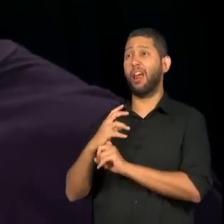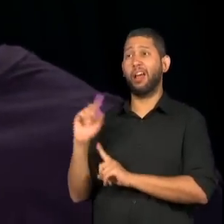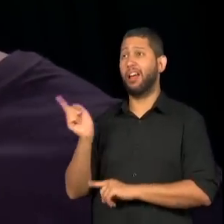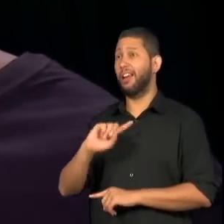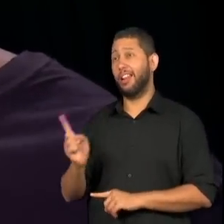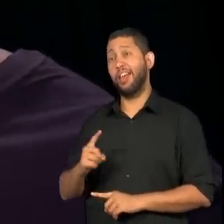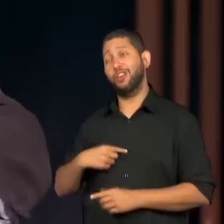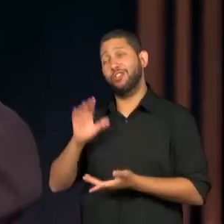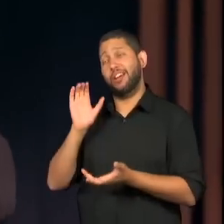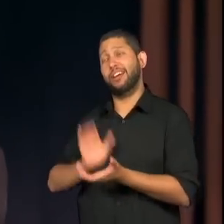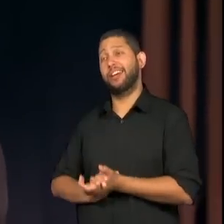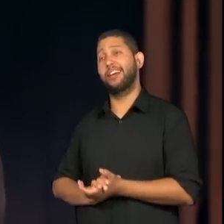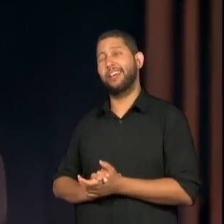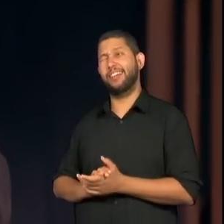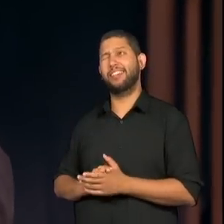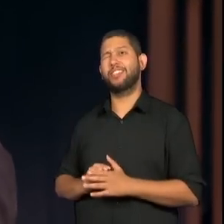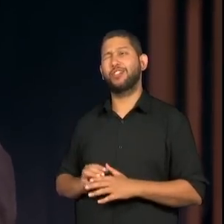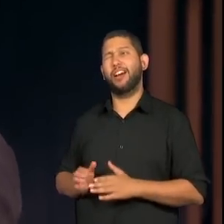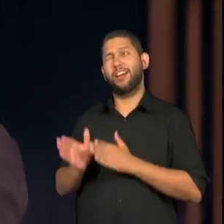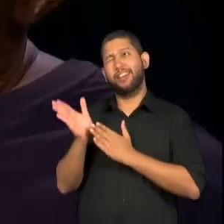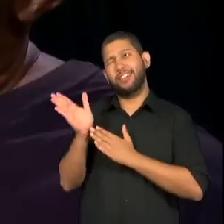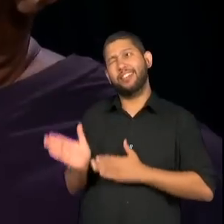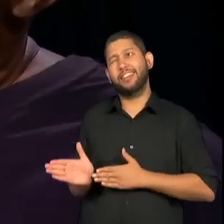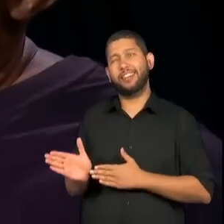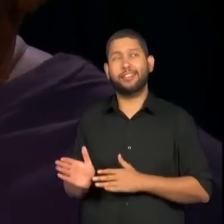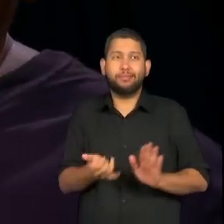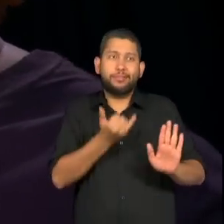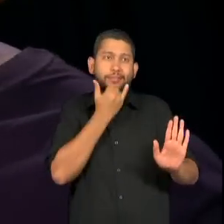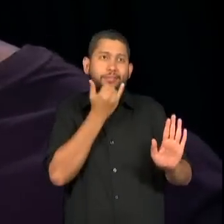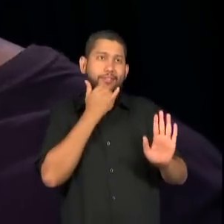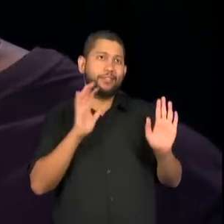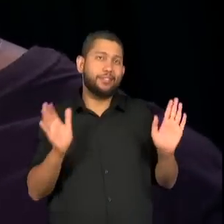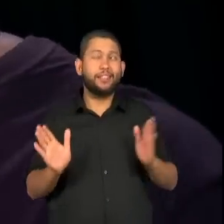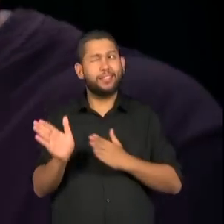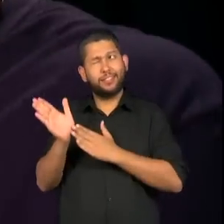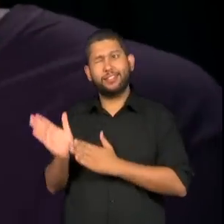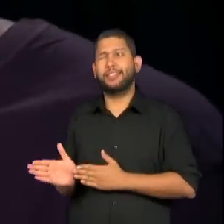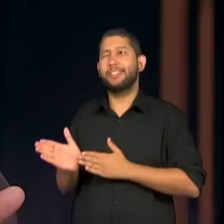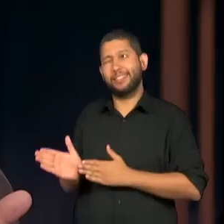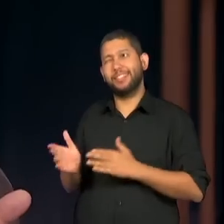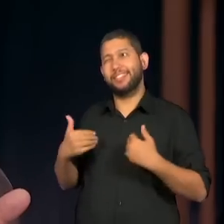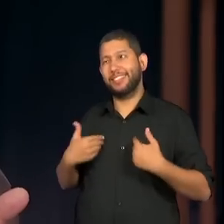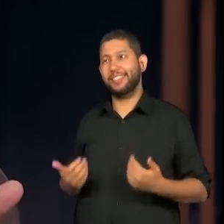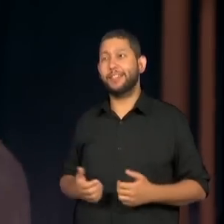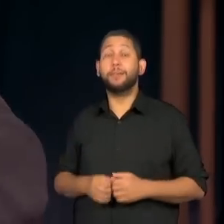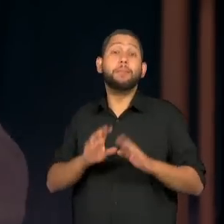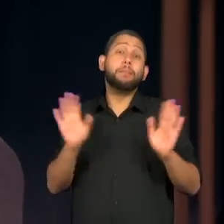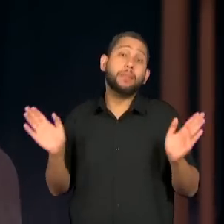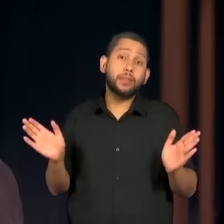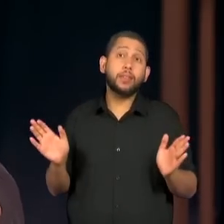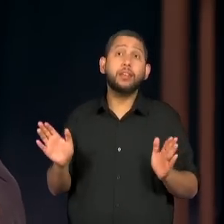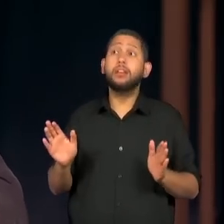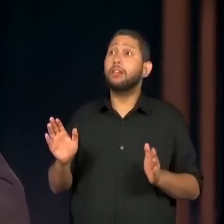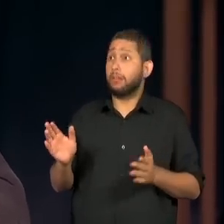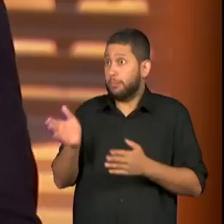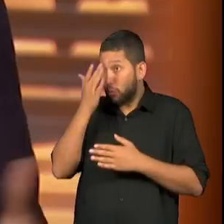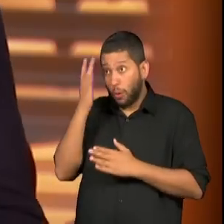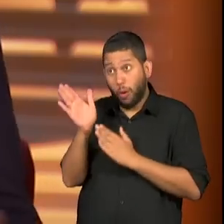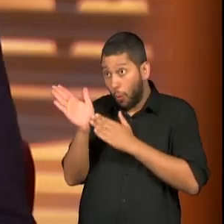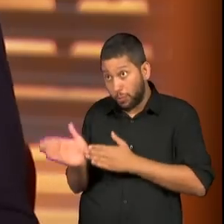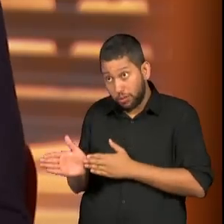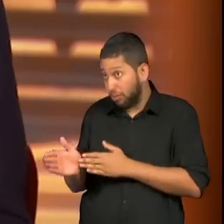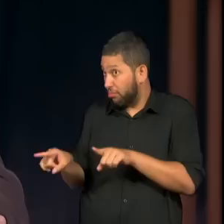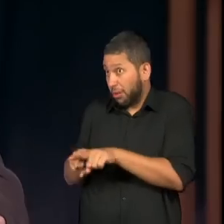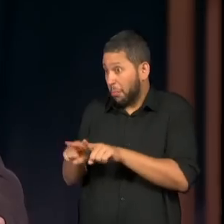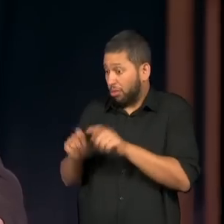sou comprometido. Sou comprometido. Opa, desculpa aí. Não, sou comprometido. Não, mas comprometido faz filho também, você sabe. Não, faz filho.